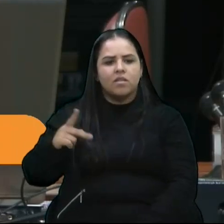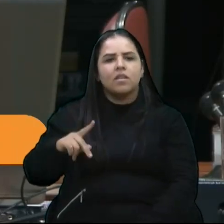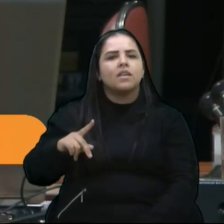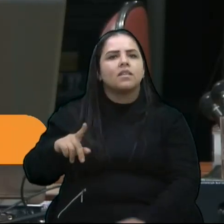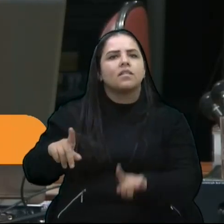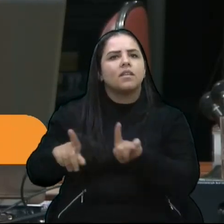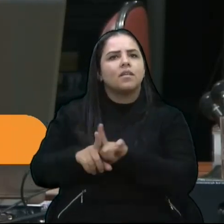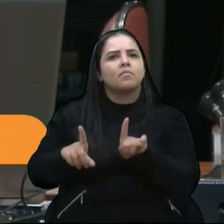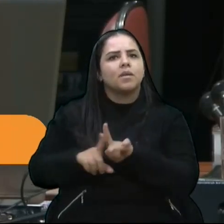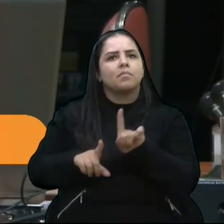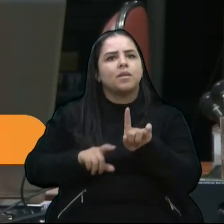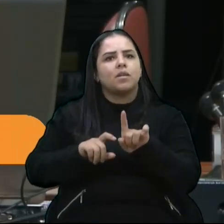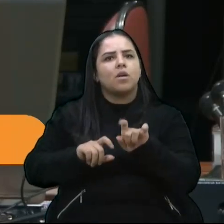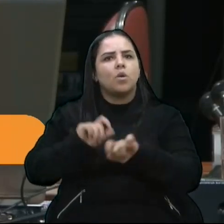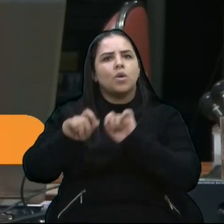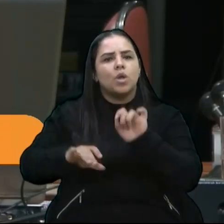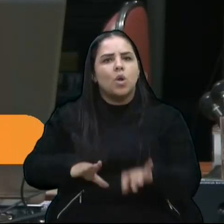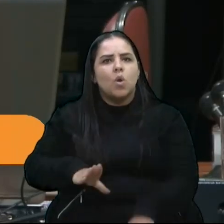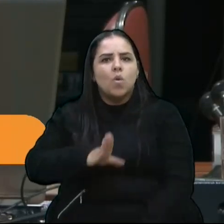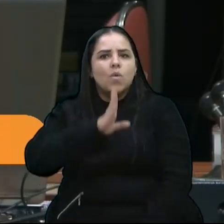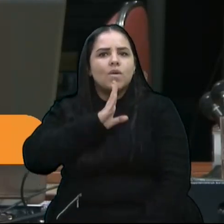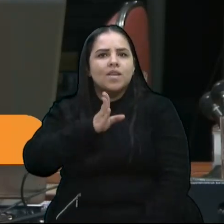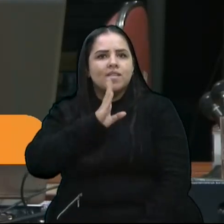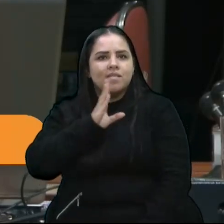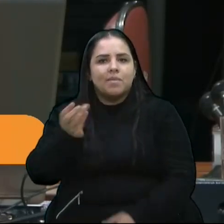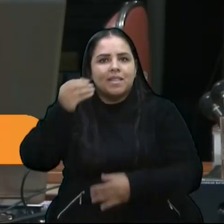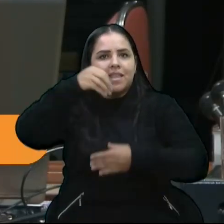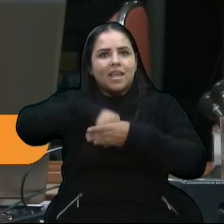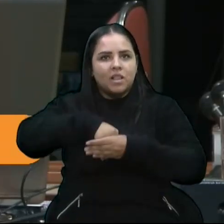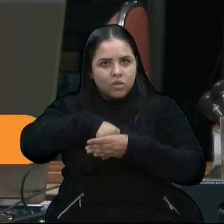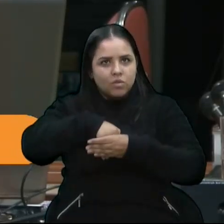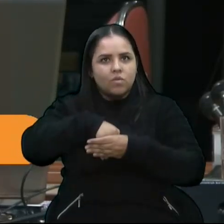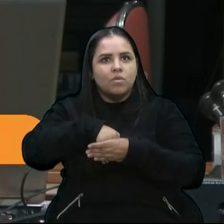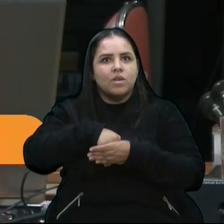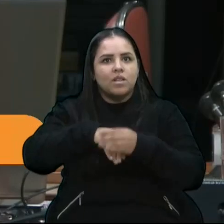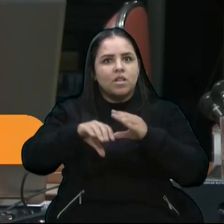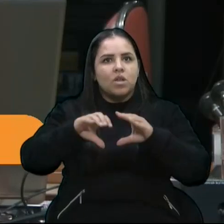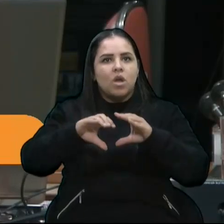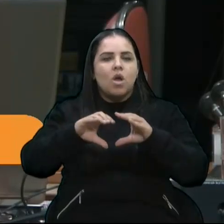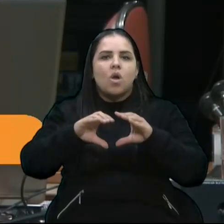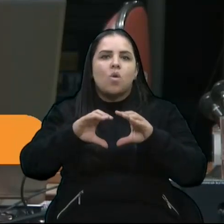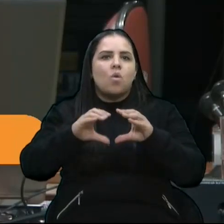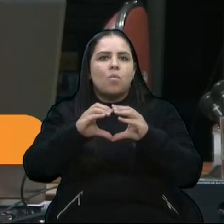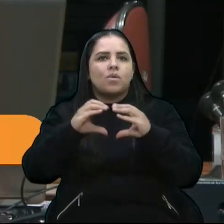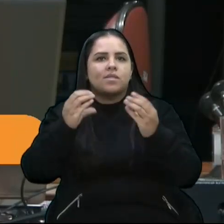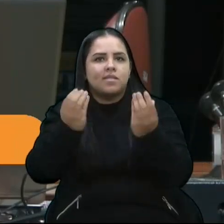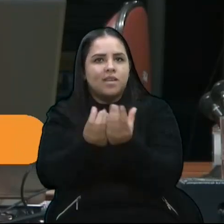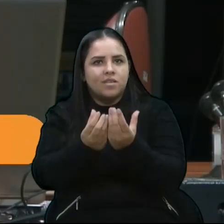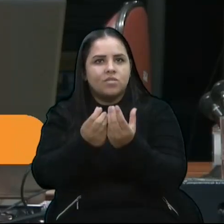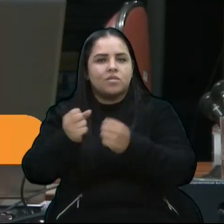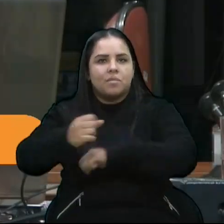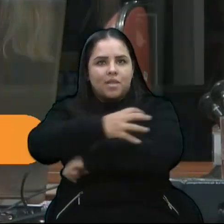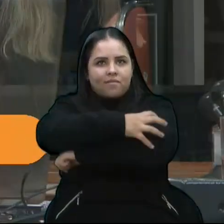para esse conhecimento adentrar as favelas e comunidades periféricas.